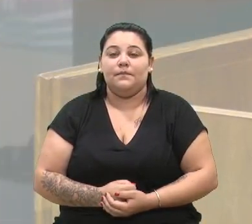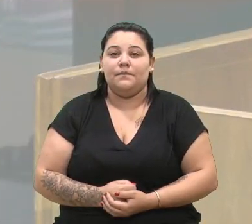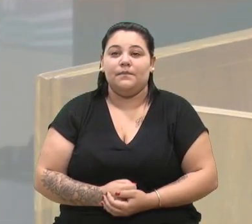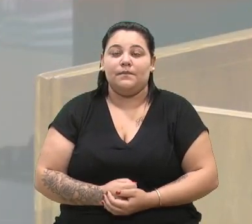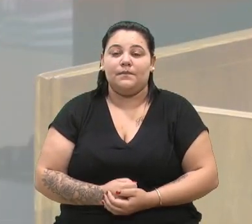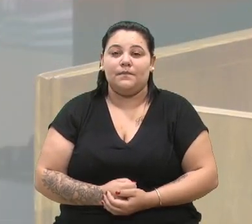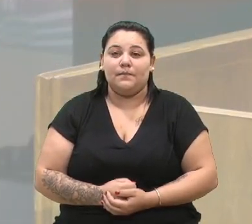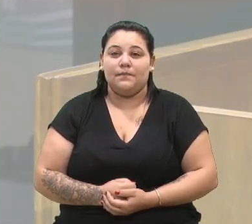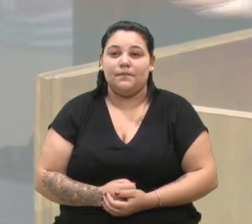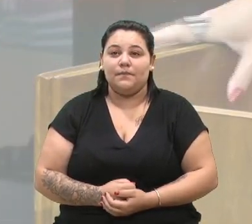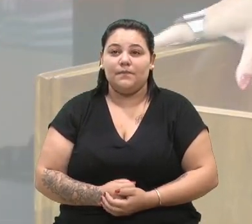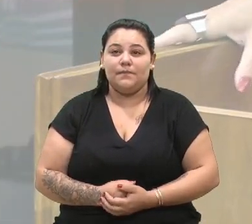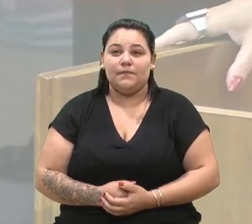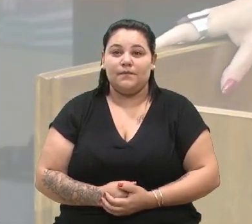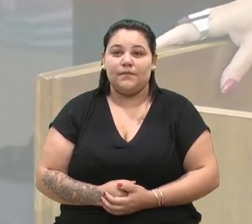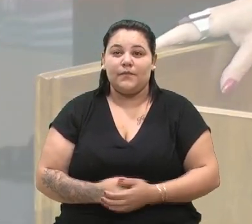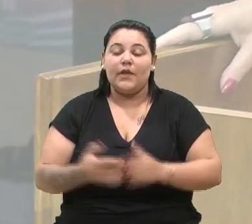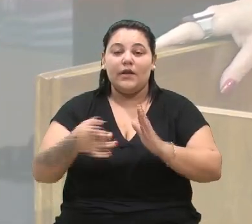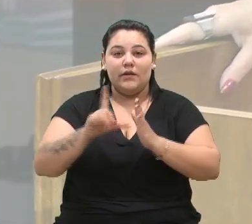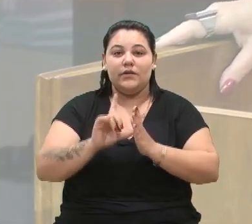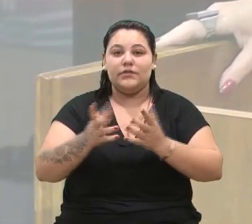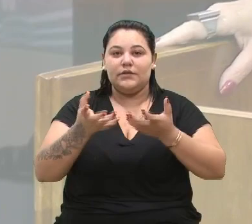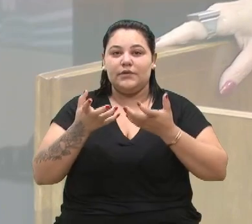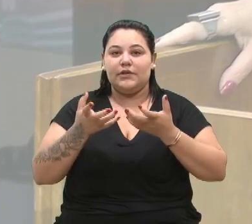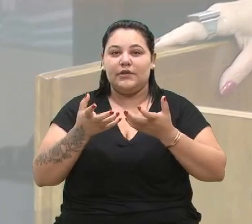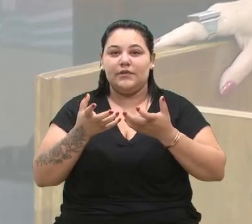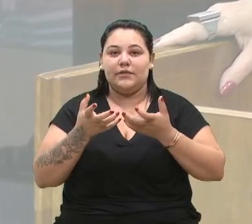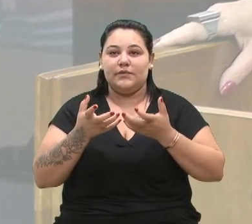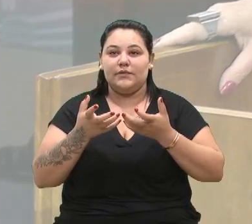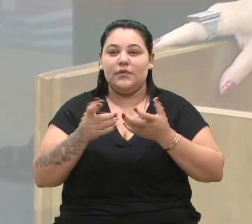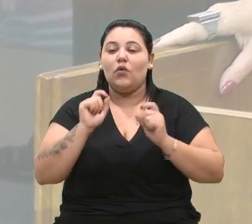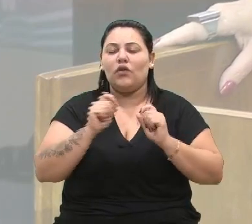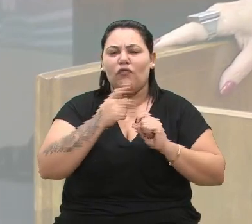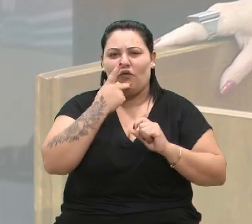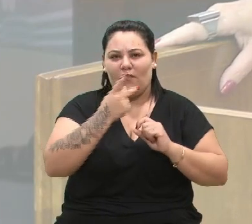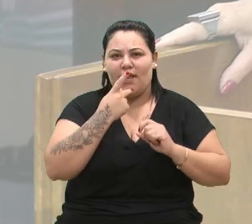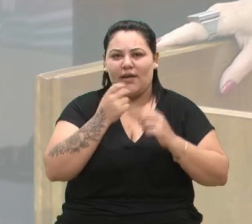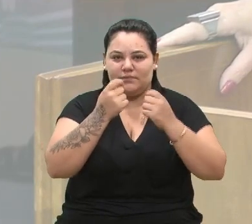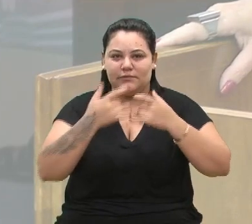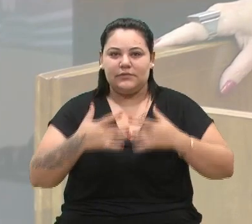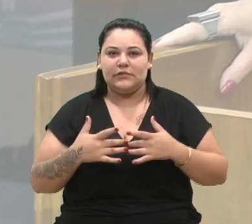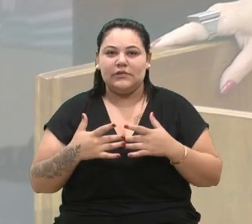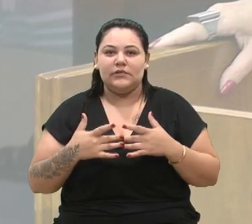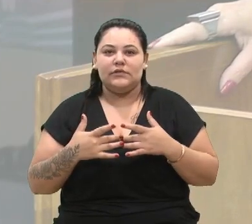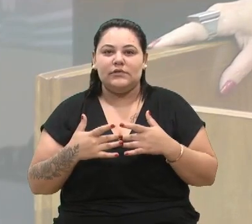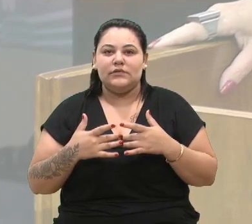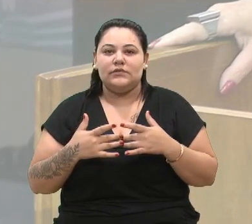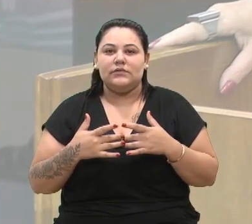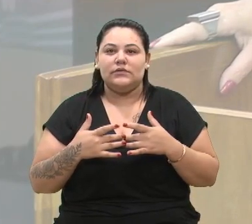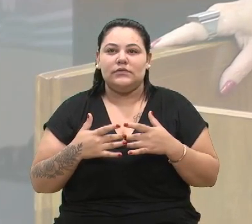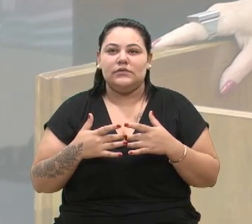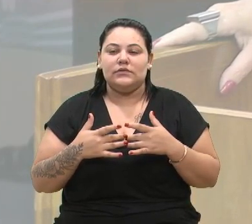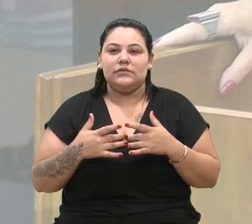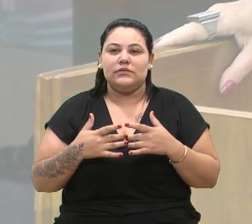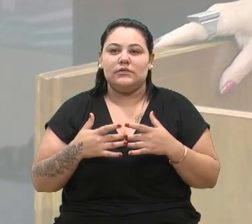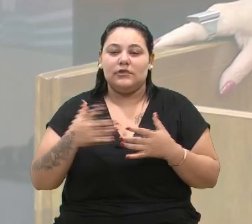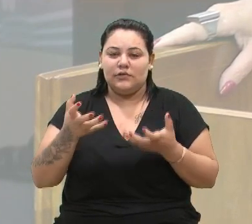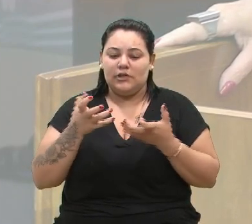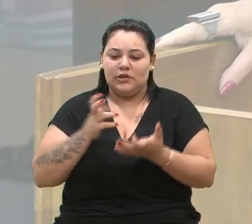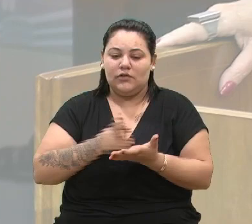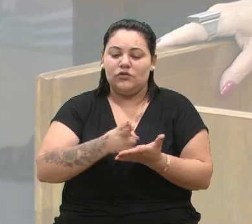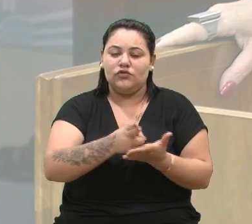Eu queria, antes de iniciar sobre o que eu vou falar, seguir só um pouquinho o debate, porque a